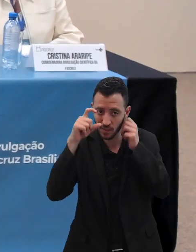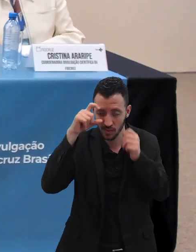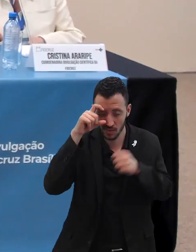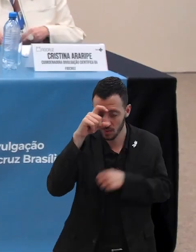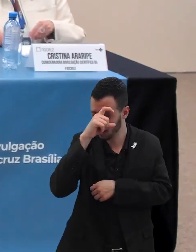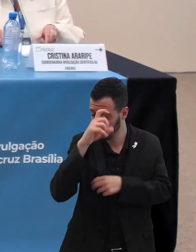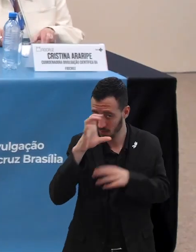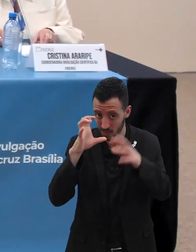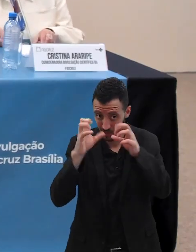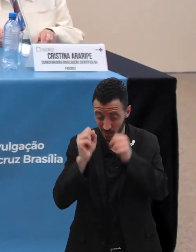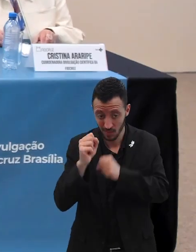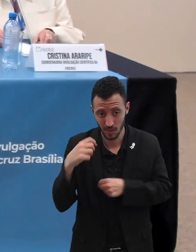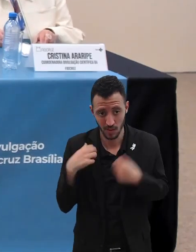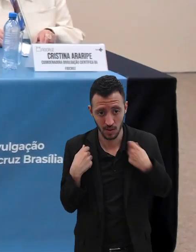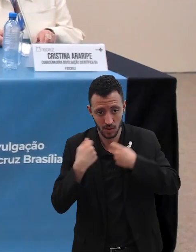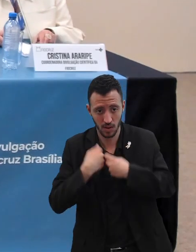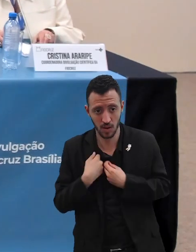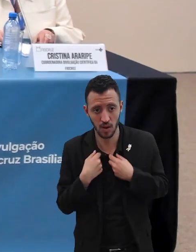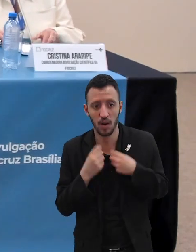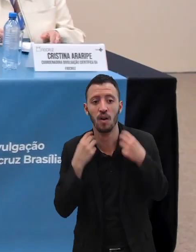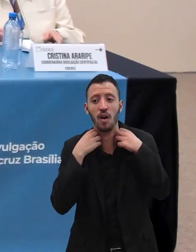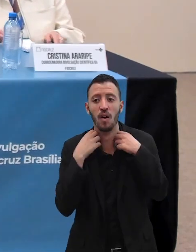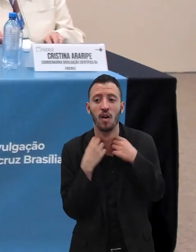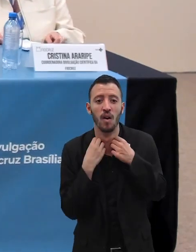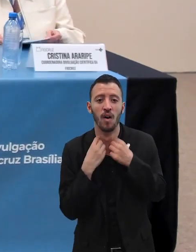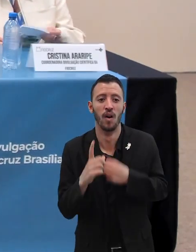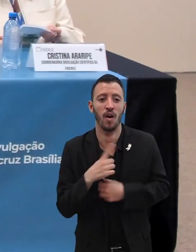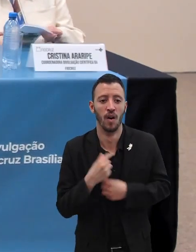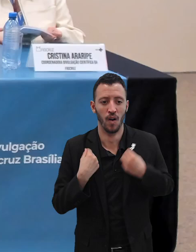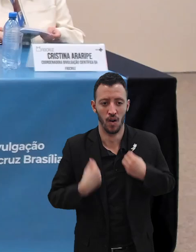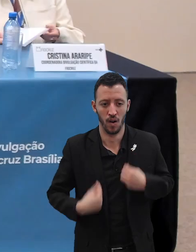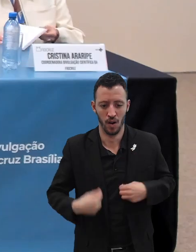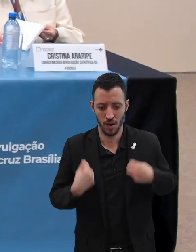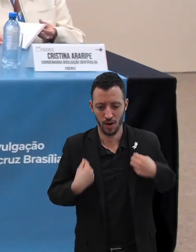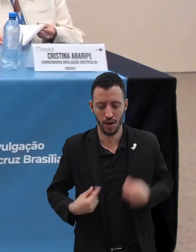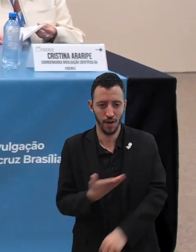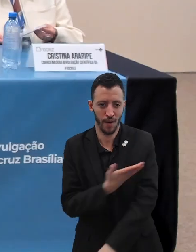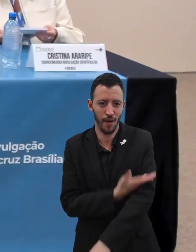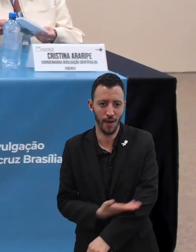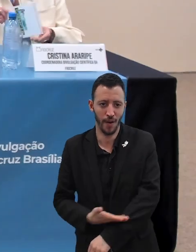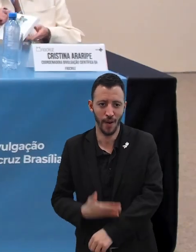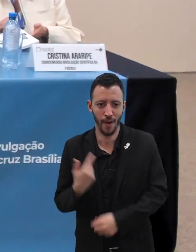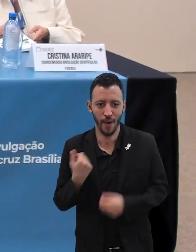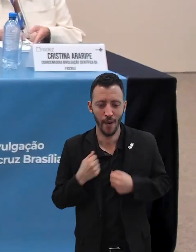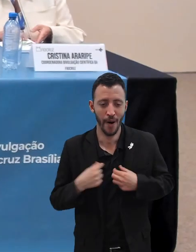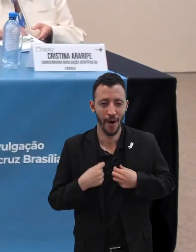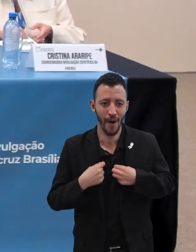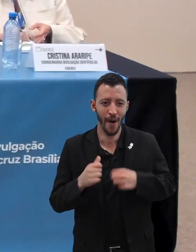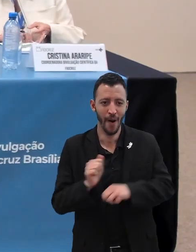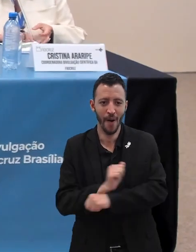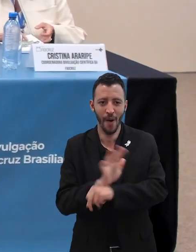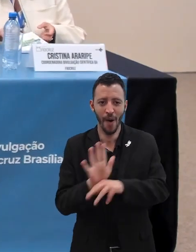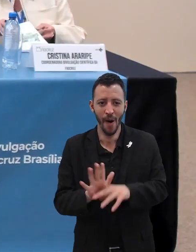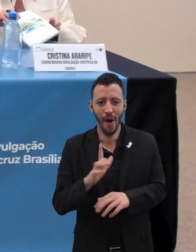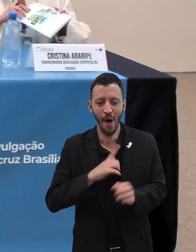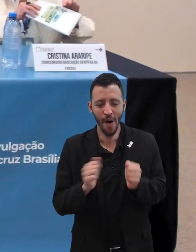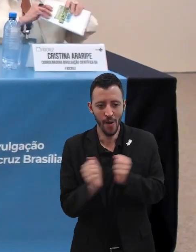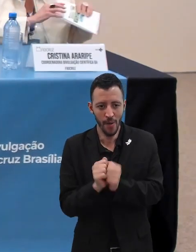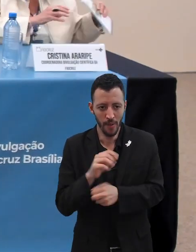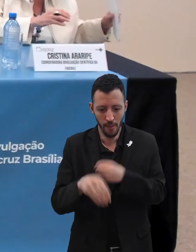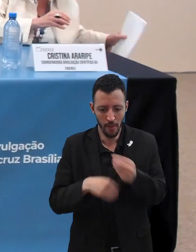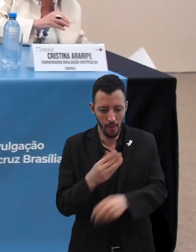escuros. Camisa social com golas e punhos brancos. A camisa é azul clara, listrada com